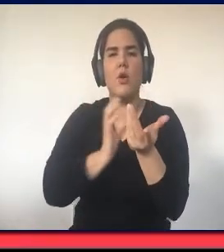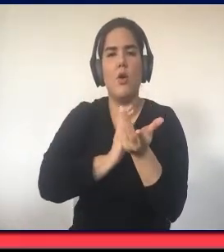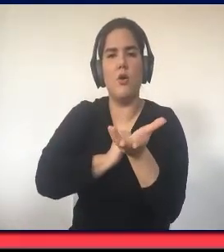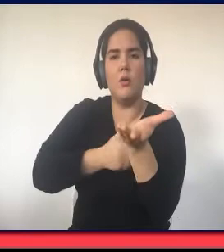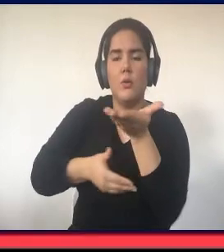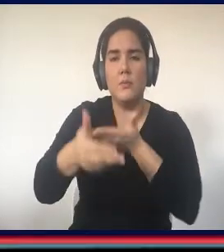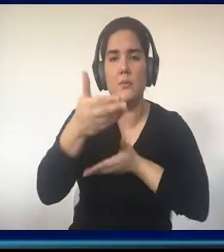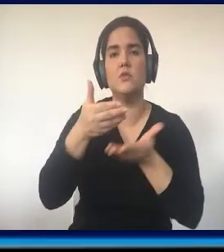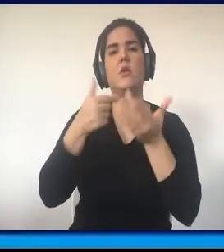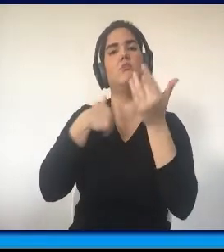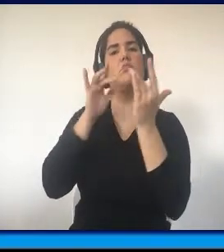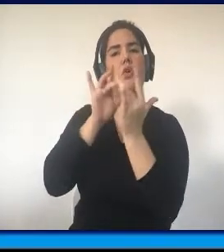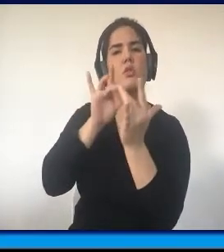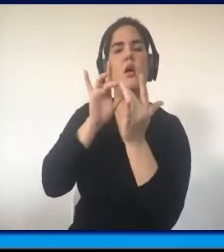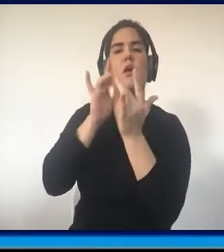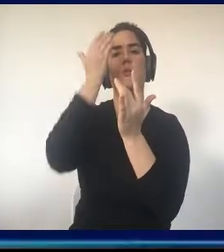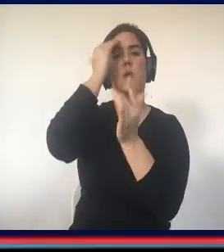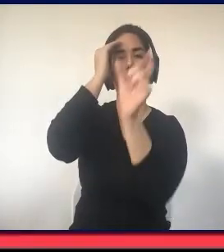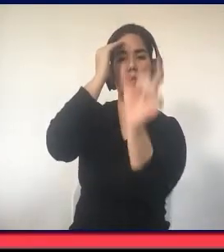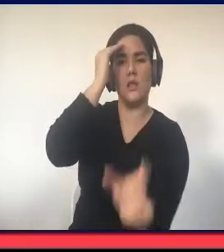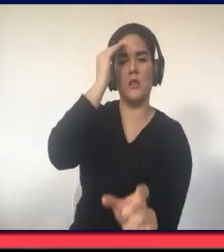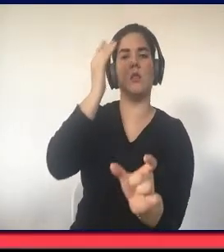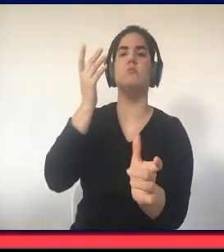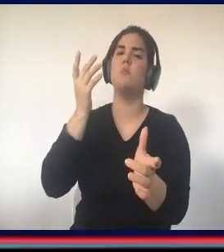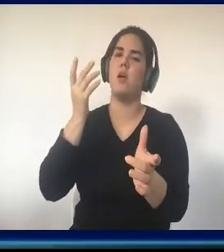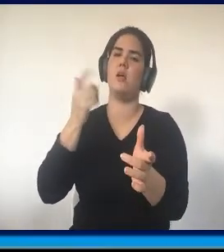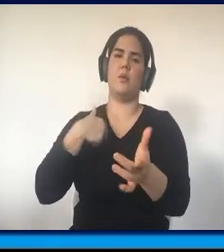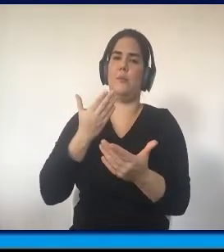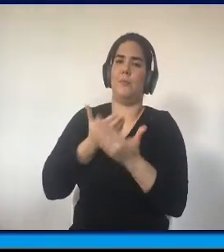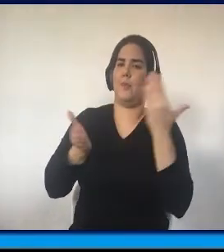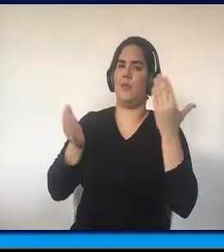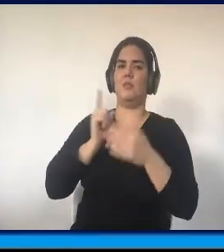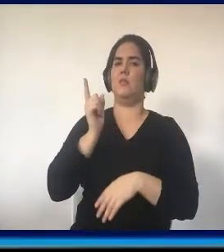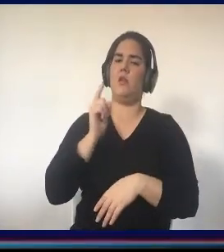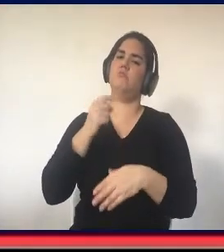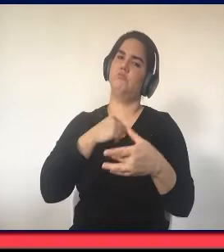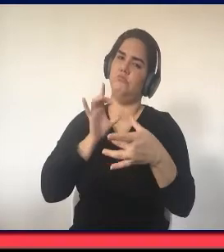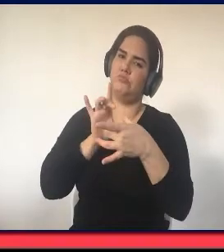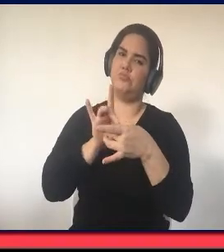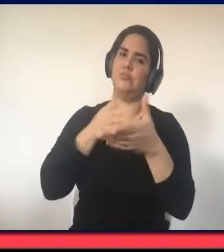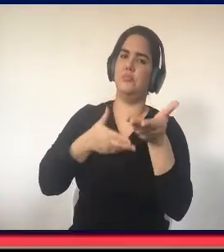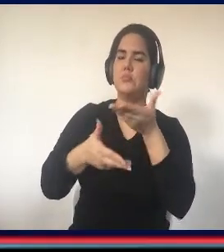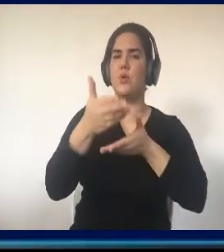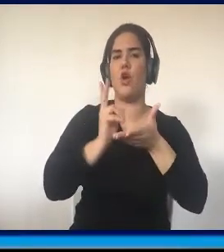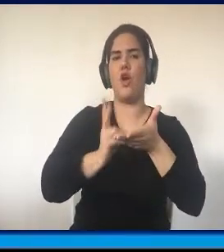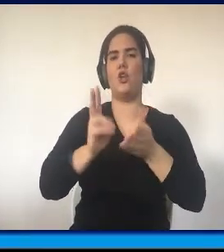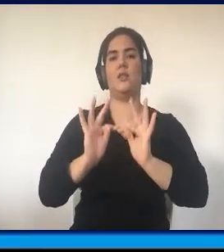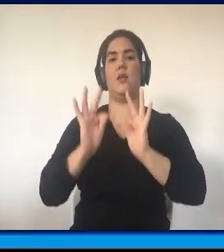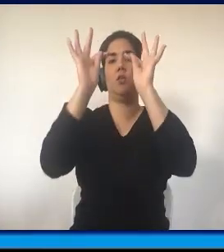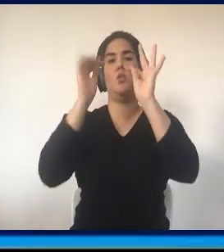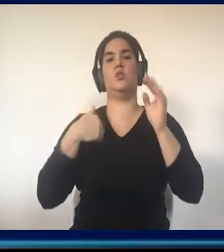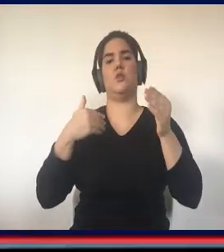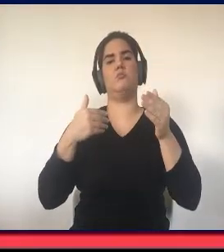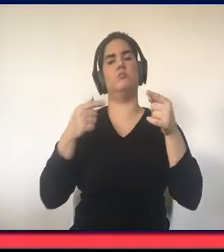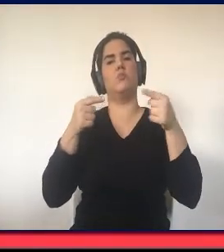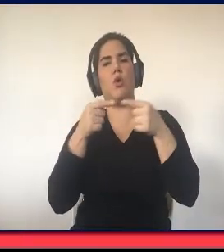as habilidades do futuro que a gente não pode deixar de ter, atrelados também às habilidades tecnológicas, que a gente não pode de jeito nenhum falar que não